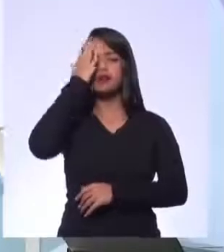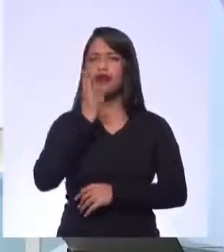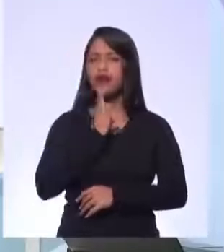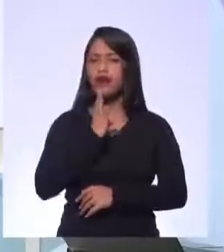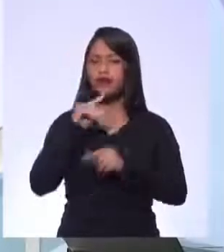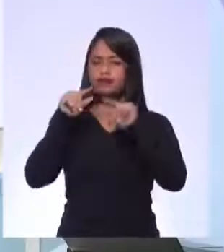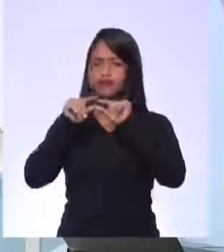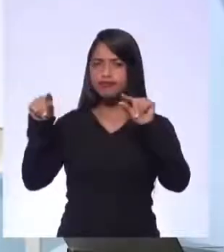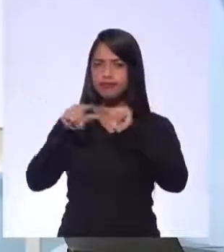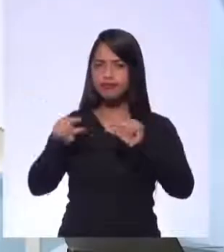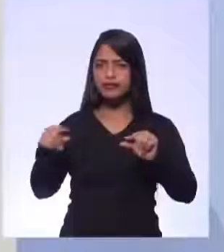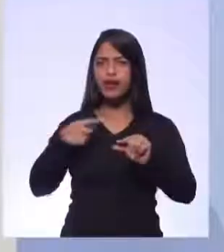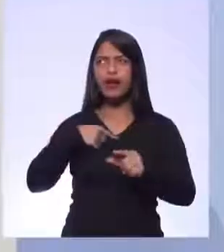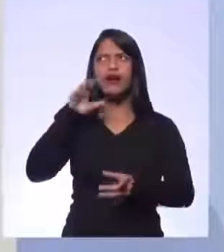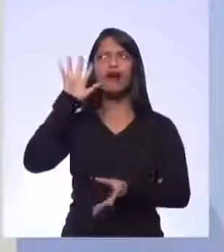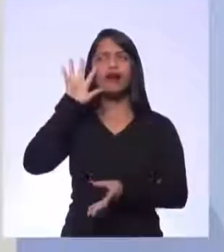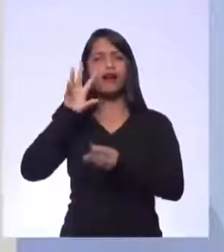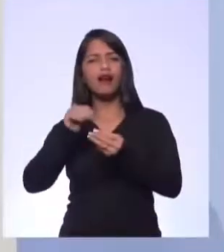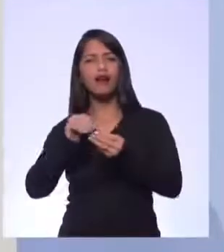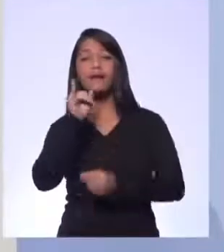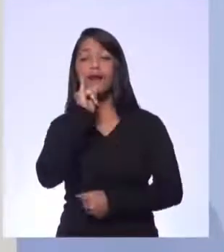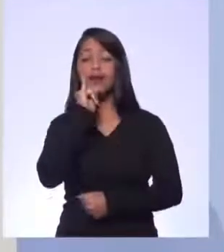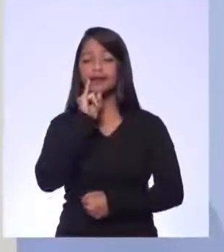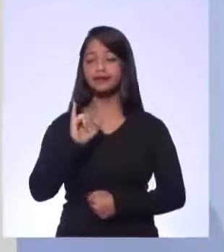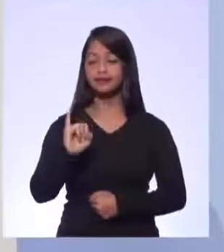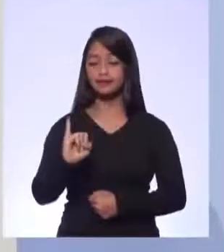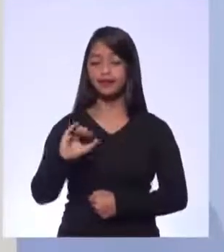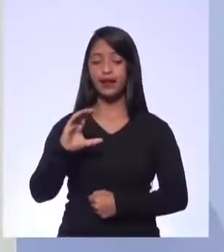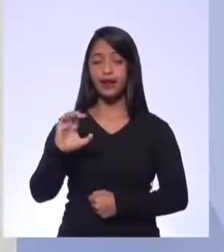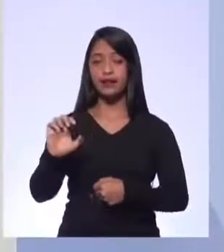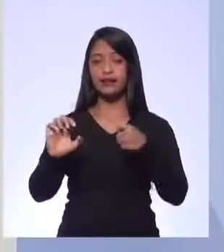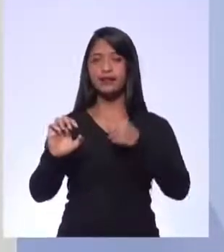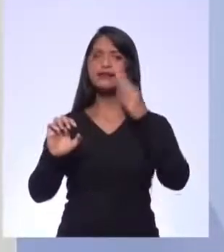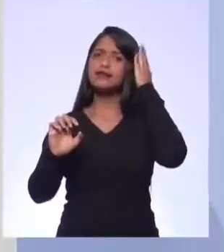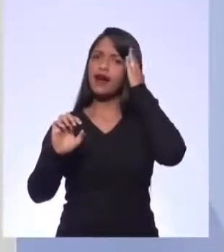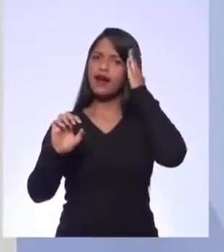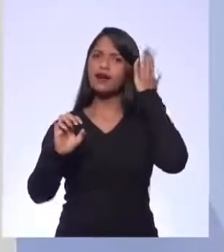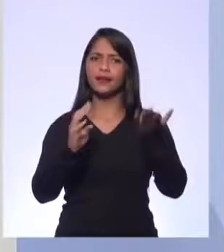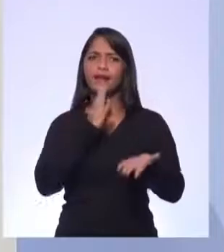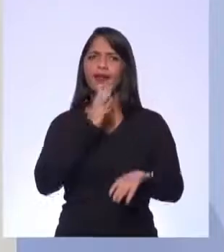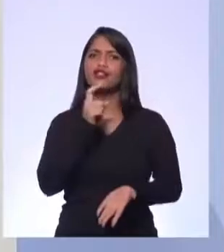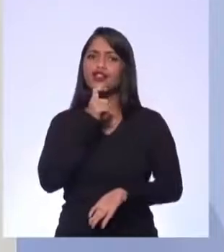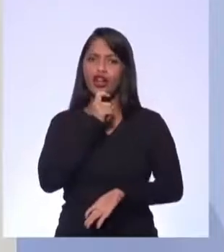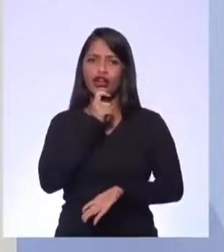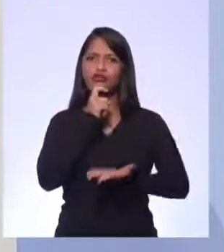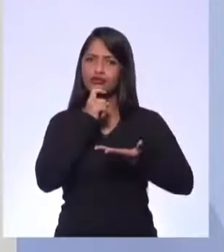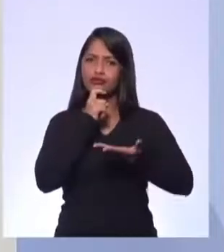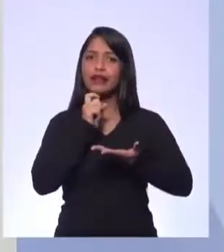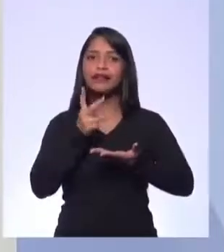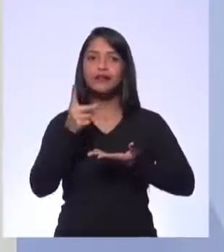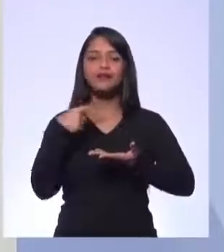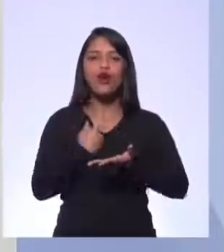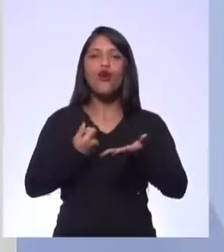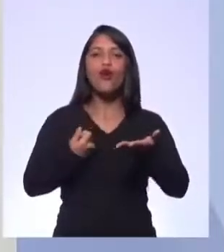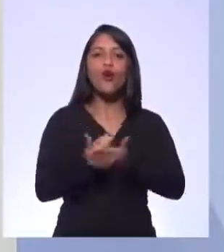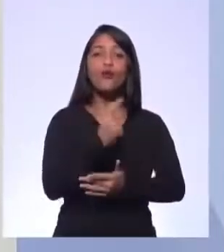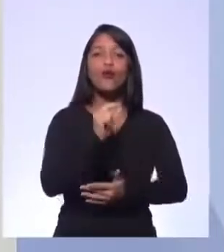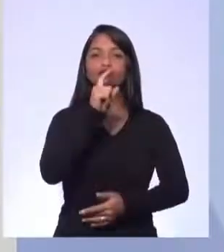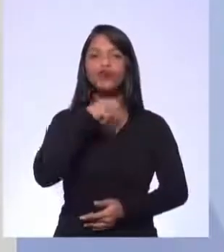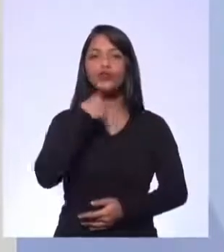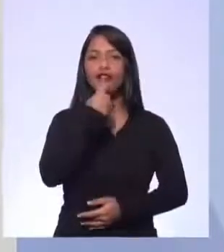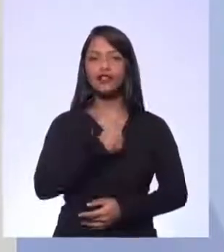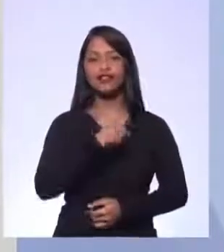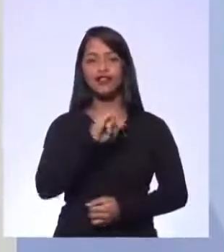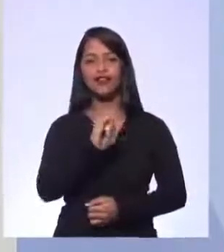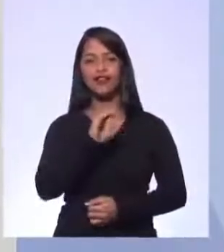aqui. Ice, eu sei que é gelo. Não é? A gente compra ice o tempo inteiro, né? Ice cream. North,